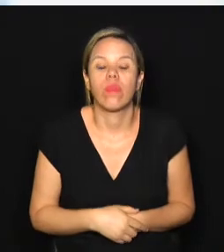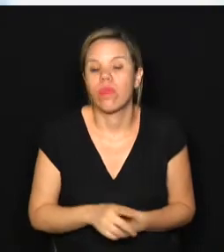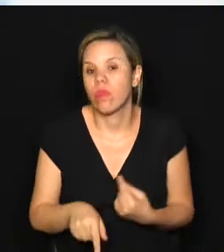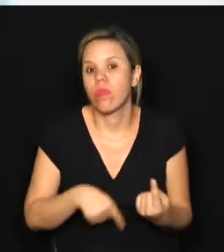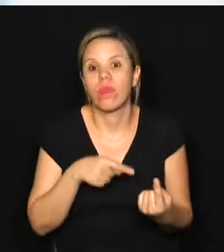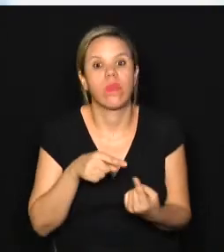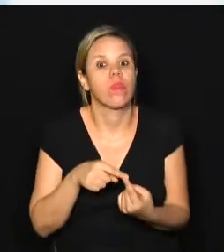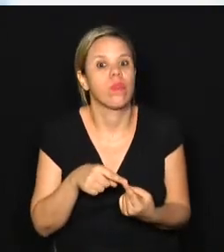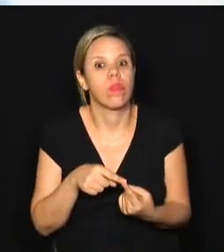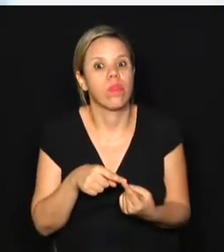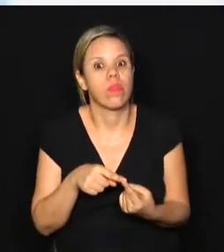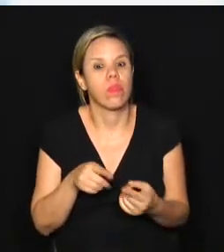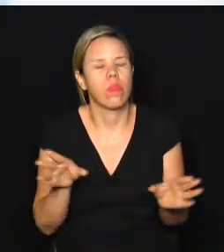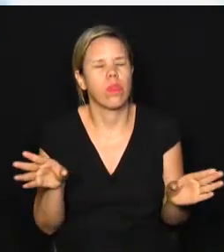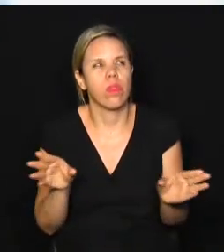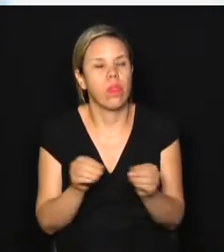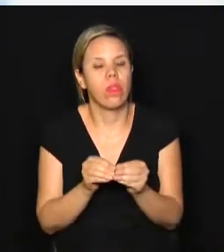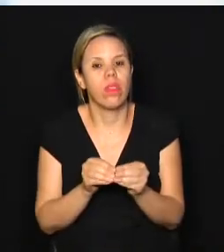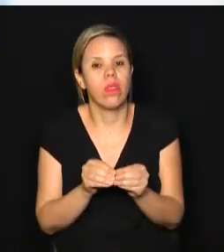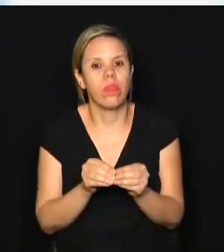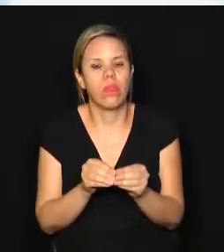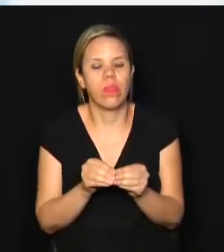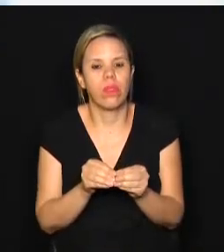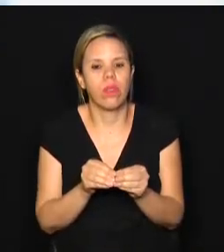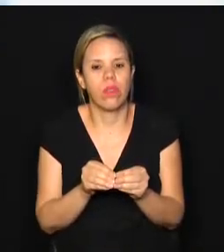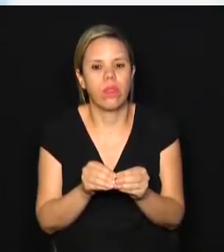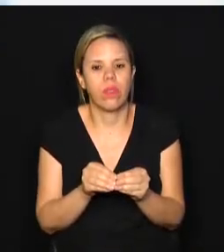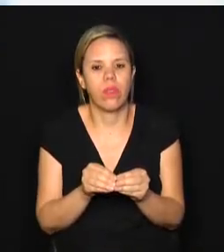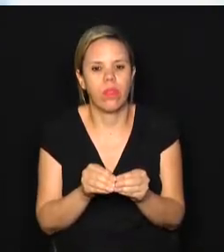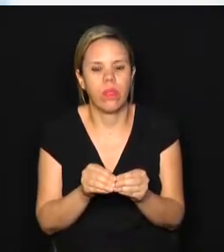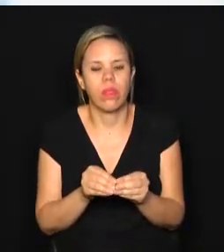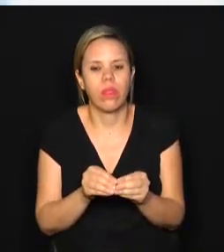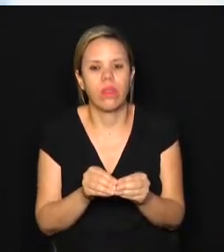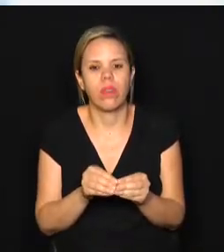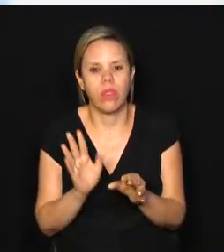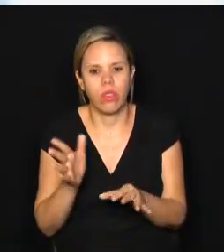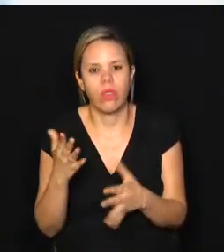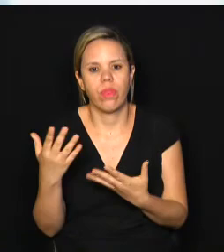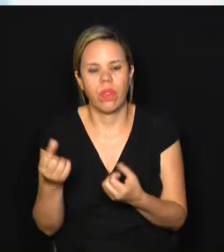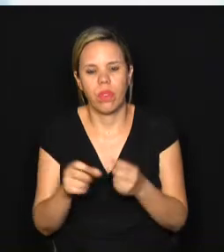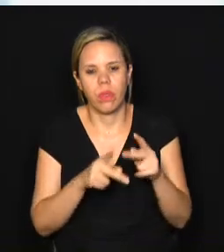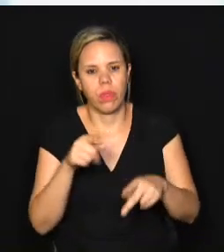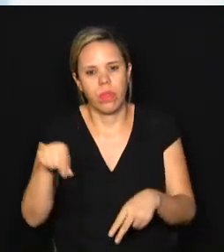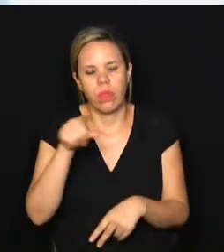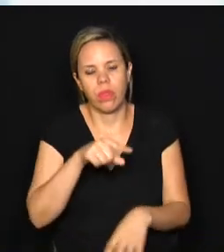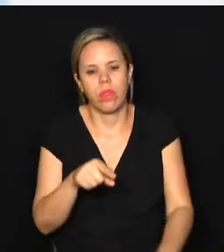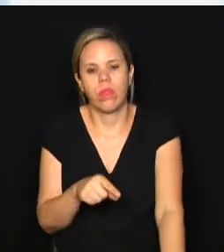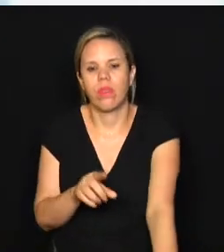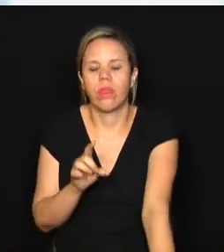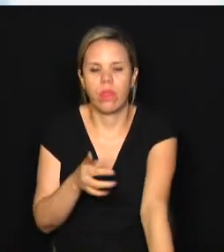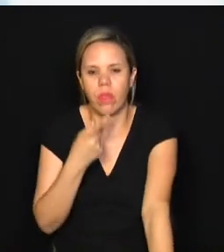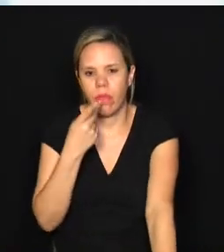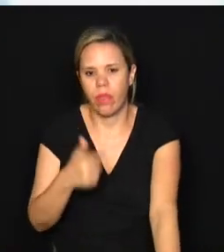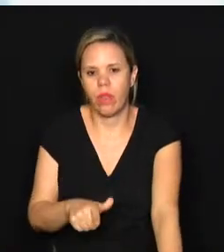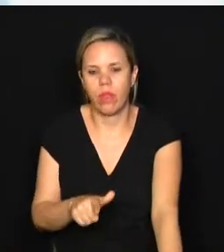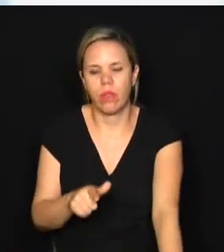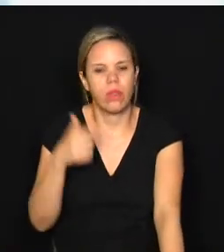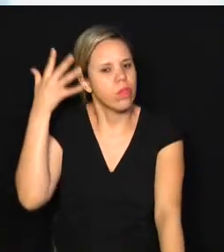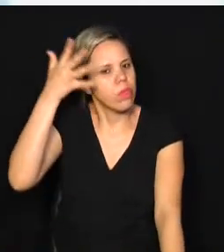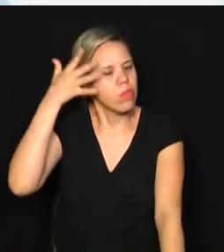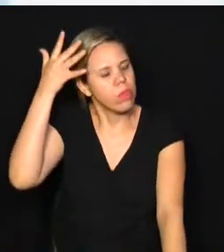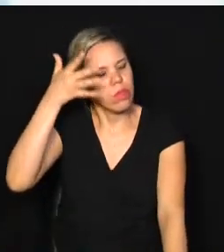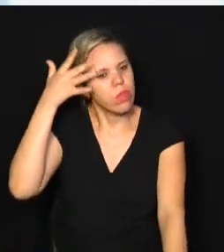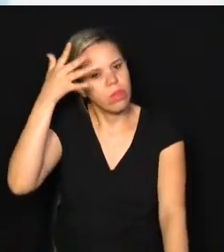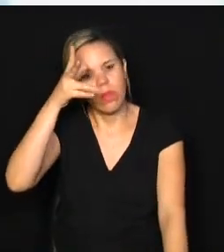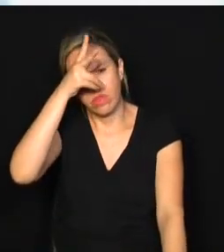sentido, eu vou finalizando minha fala, porque, de fato, eu já fui contemplado pelos demais, só ressaltando de que o Fórum Popular da